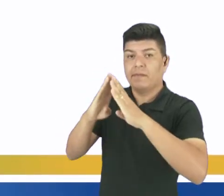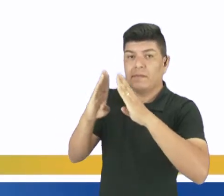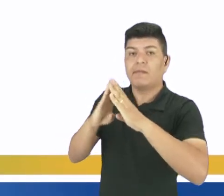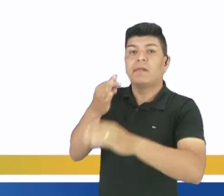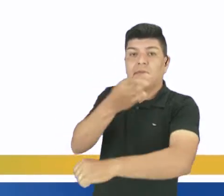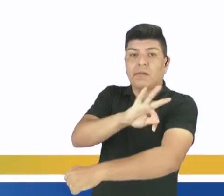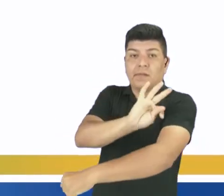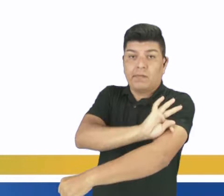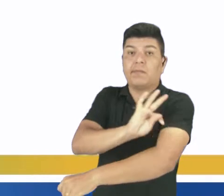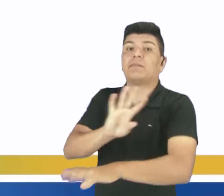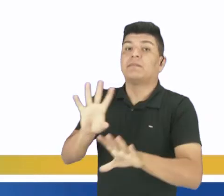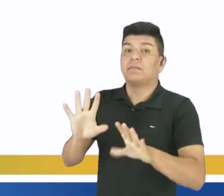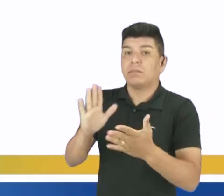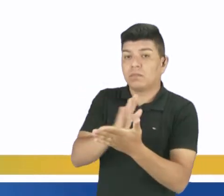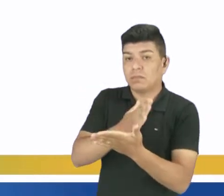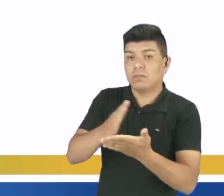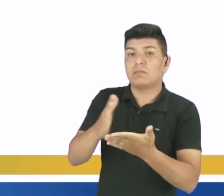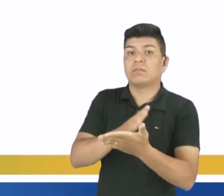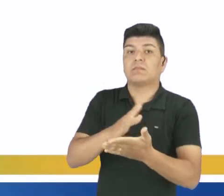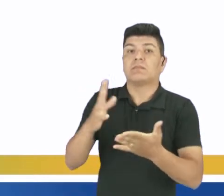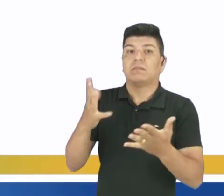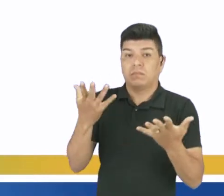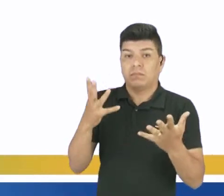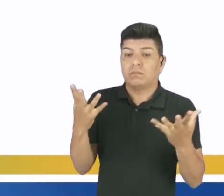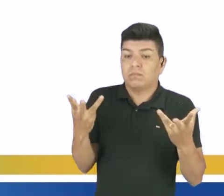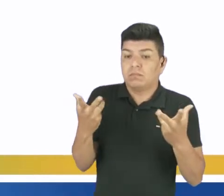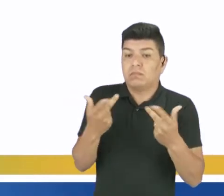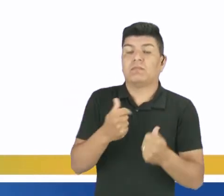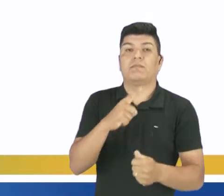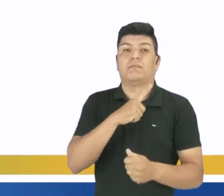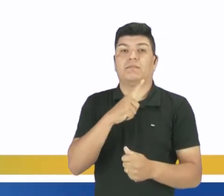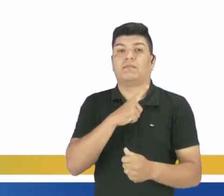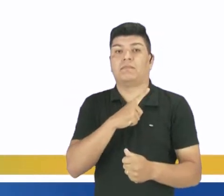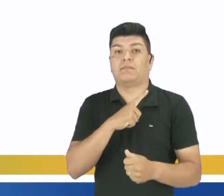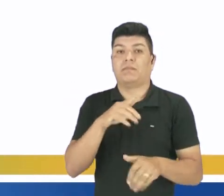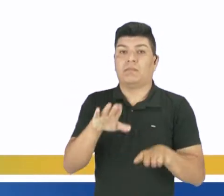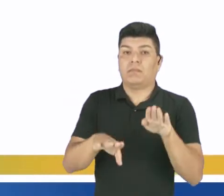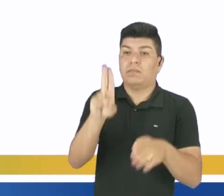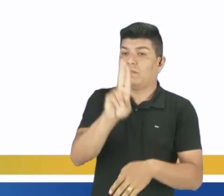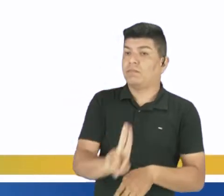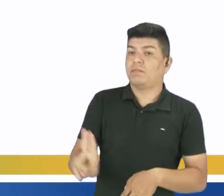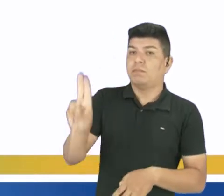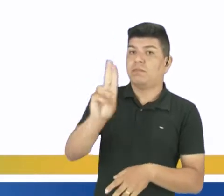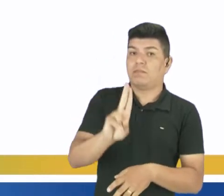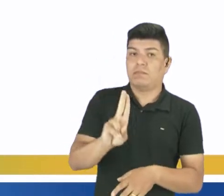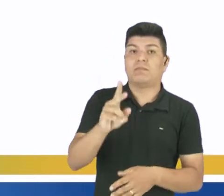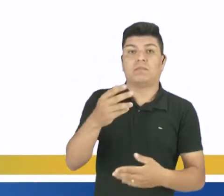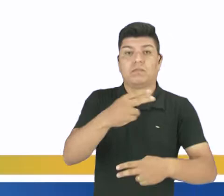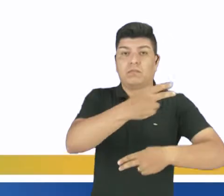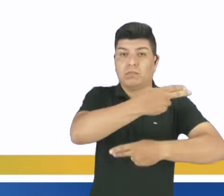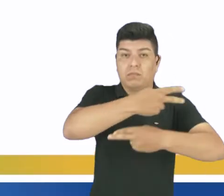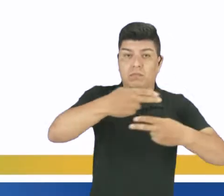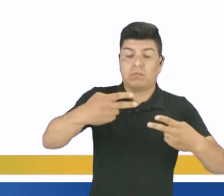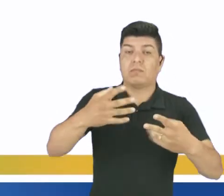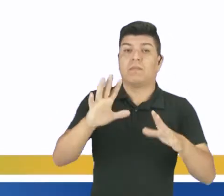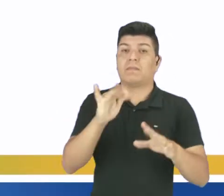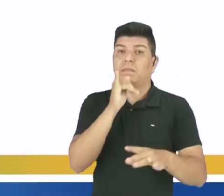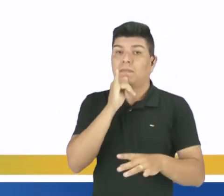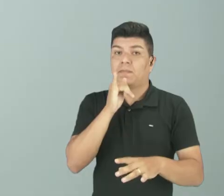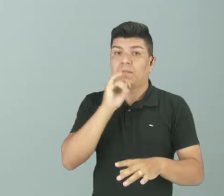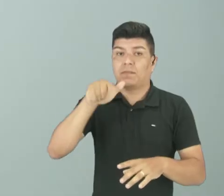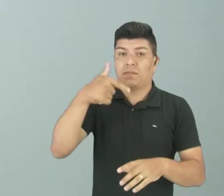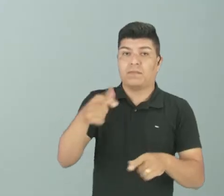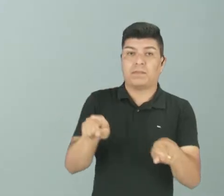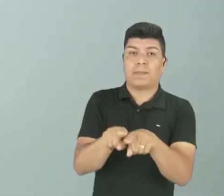Então, coisas que você faz, que você tem a habilidade de fazer, e ainda que usando alguma ferramenta, a ferramenta é uma